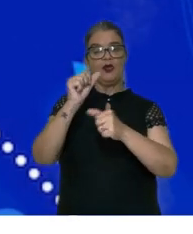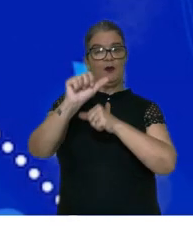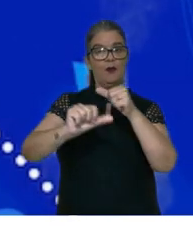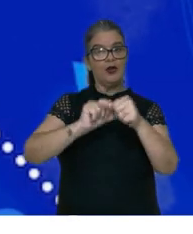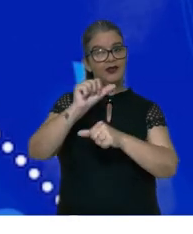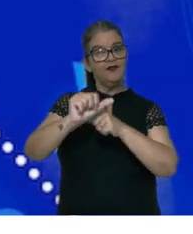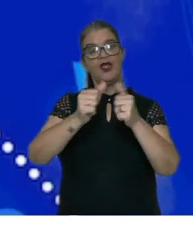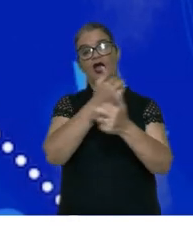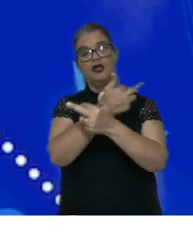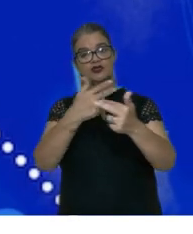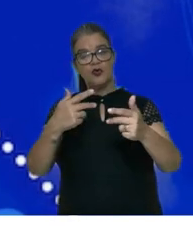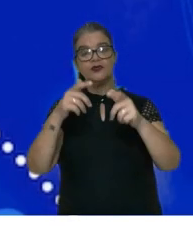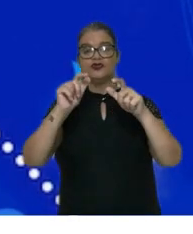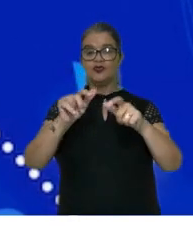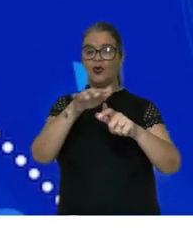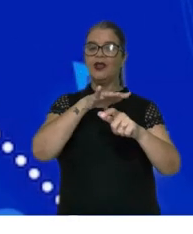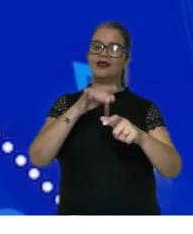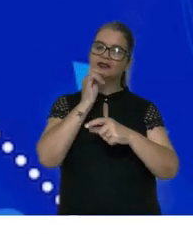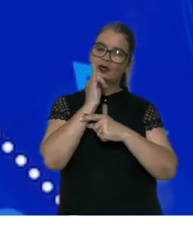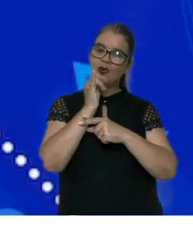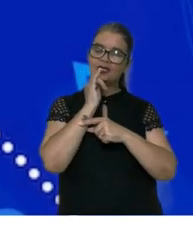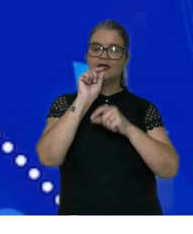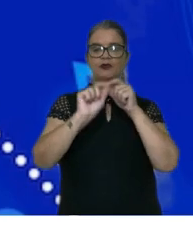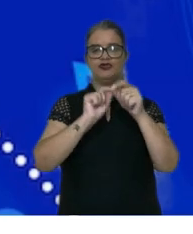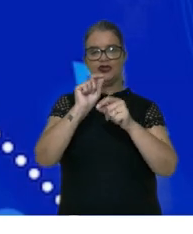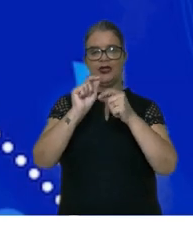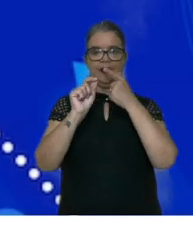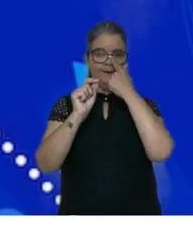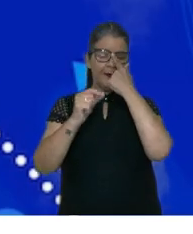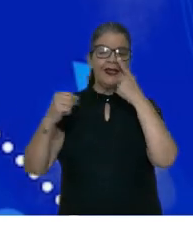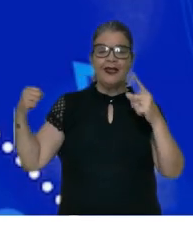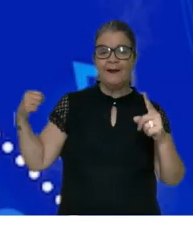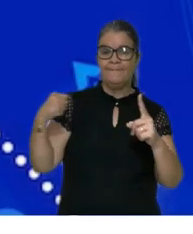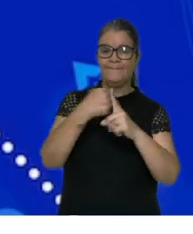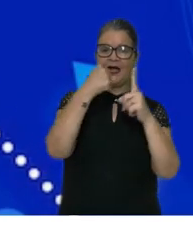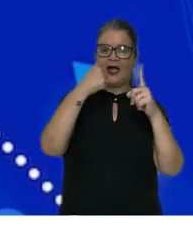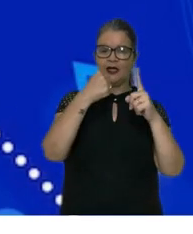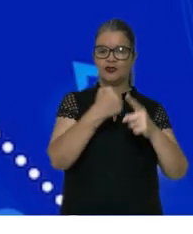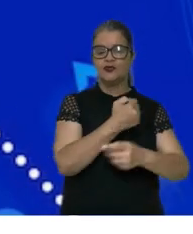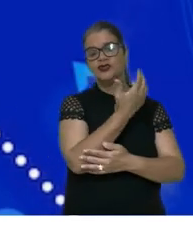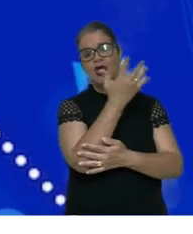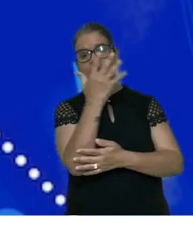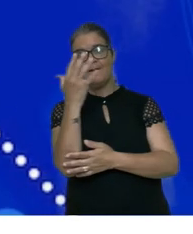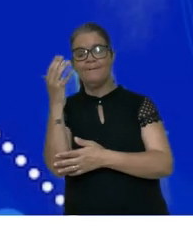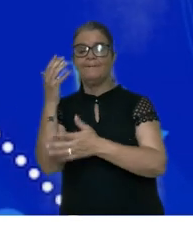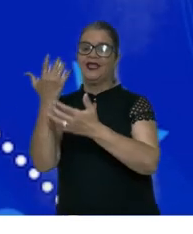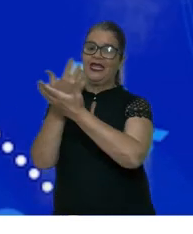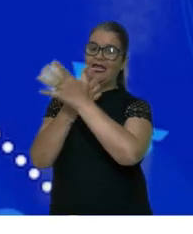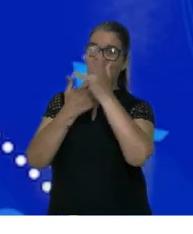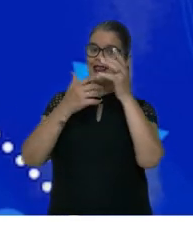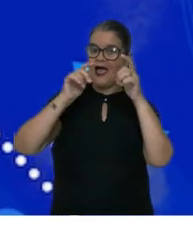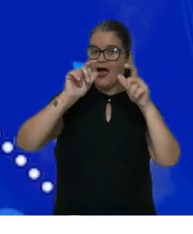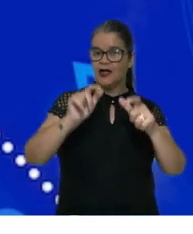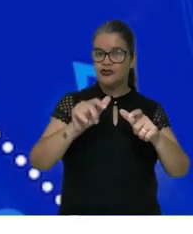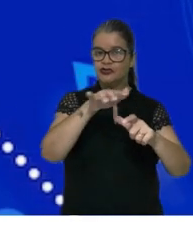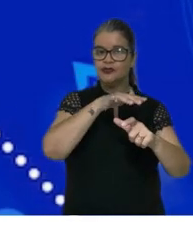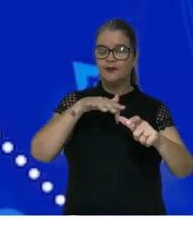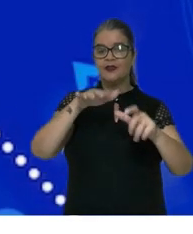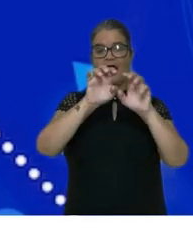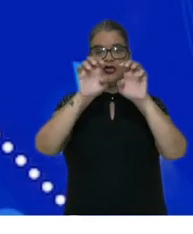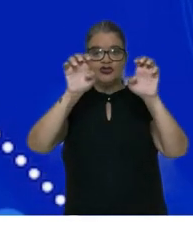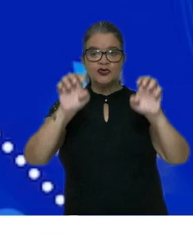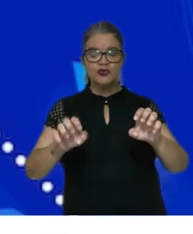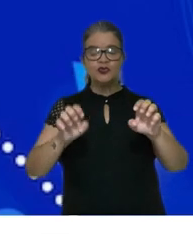disso, esses são exemplos de impactos ambientais na estrutura do